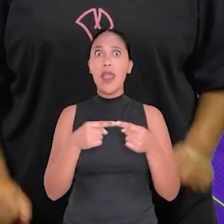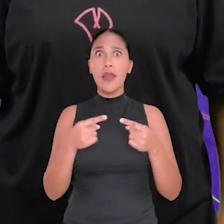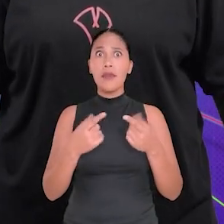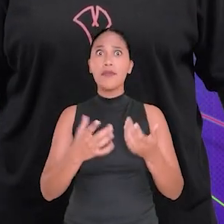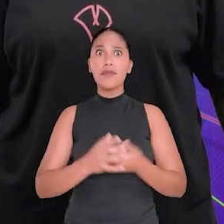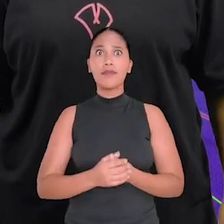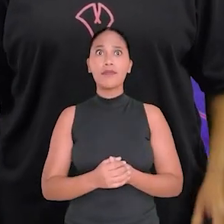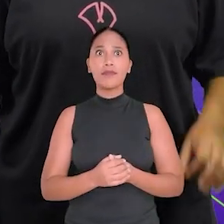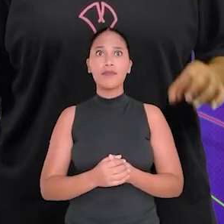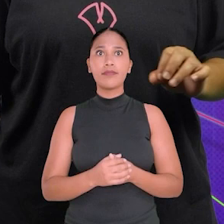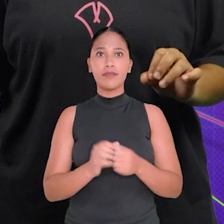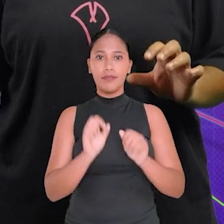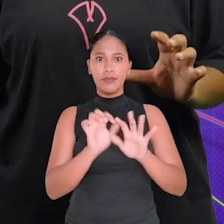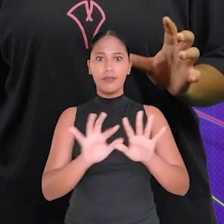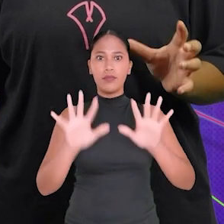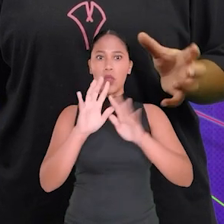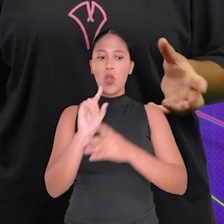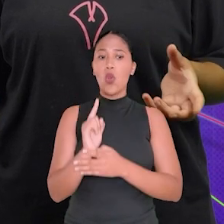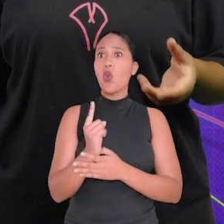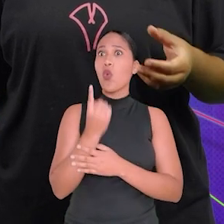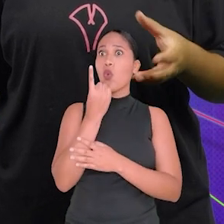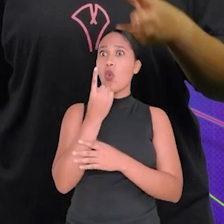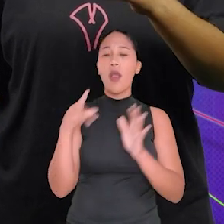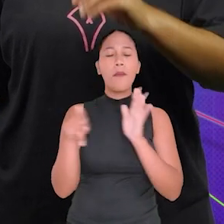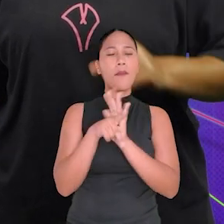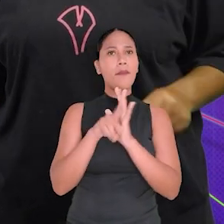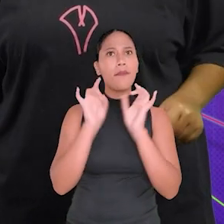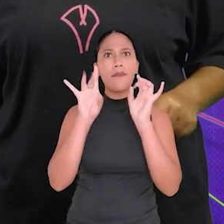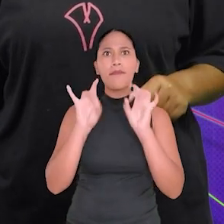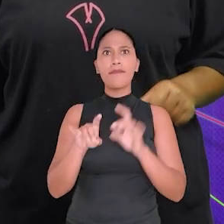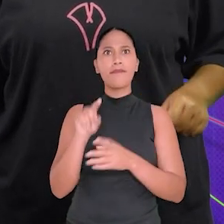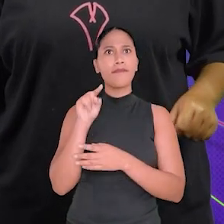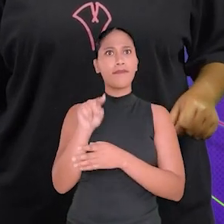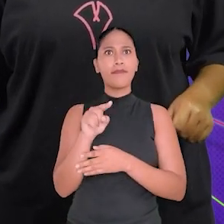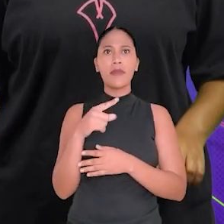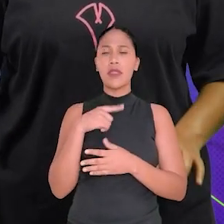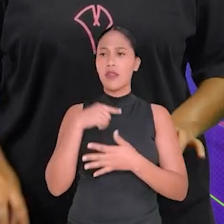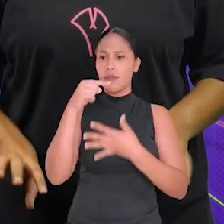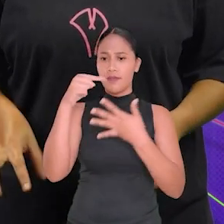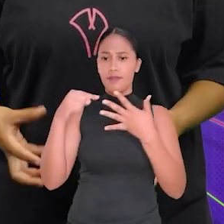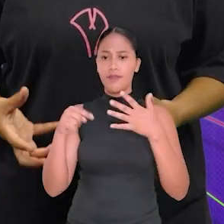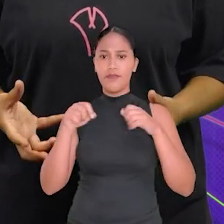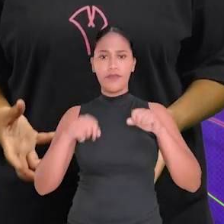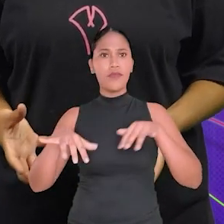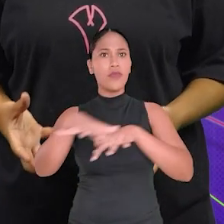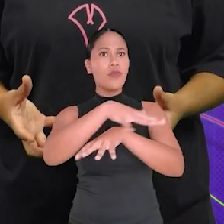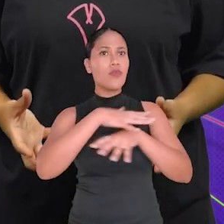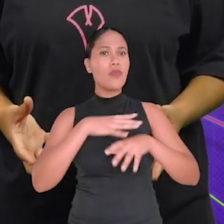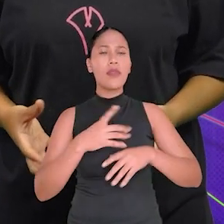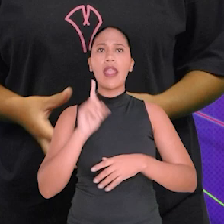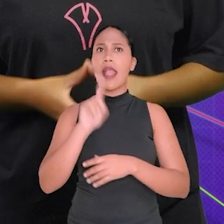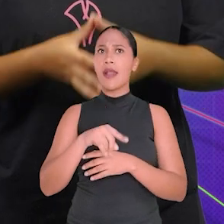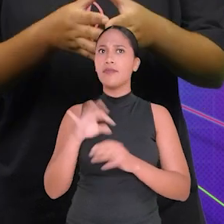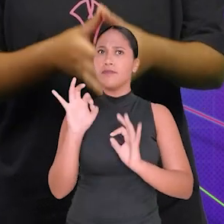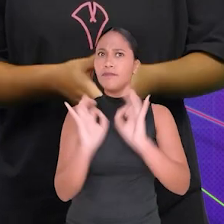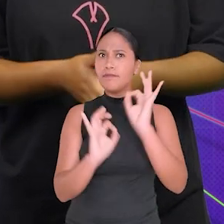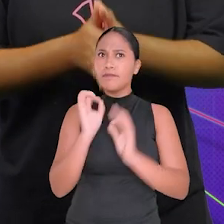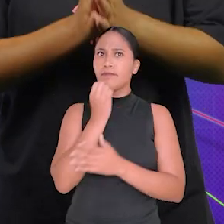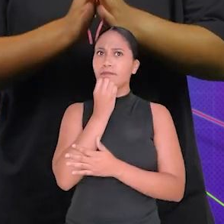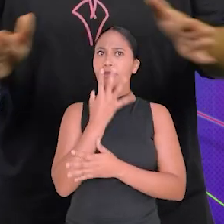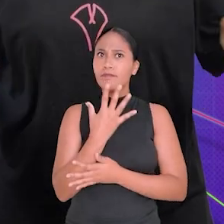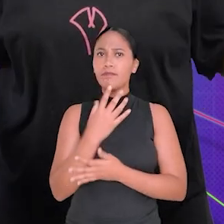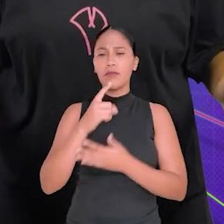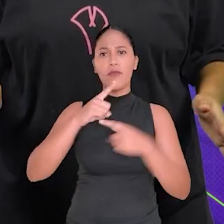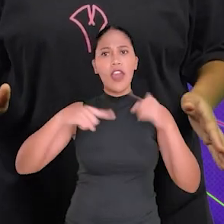arredondados, conferindo uma aparência única e memorável ao jogo. Os elementos de personagens, cenários e elementos